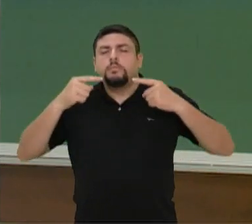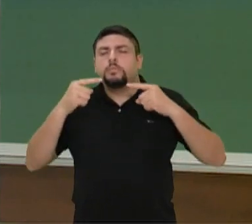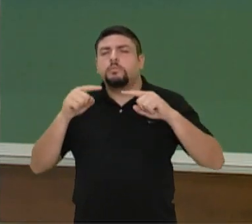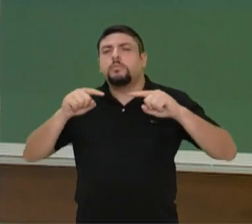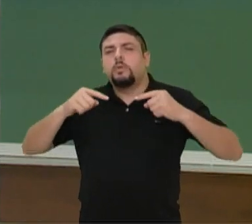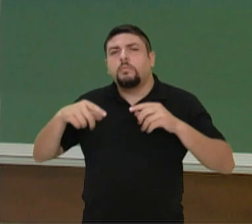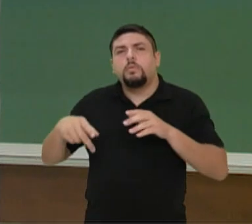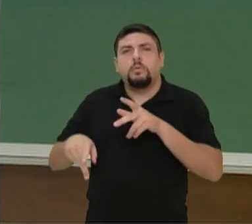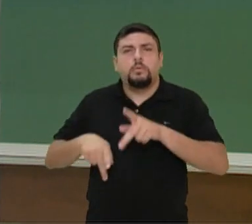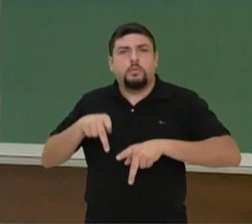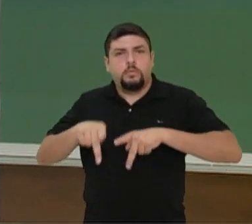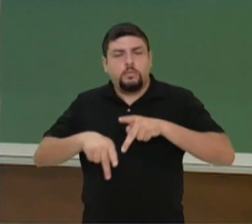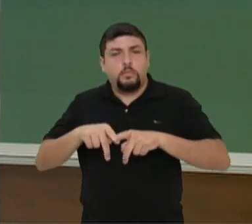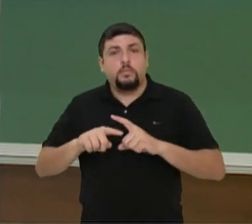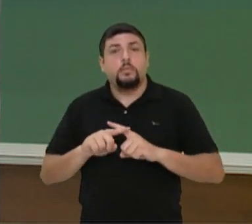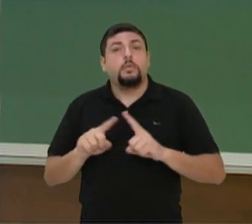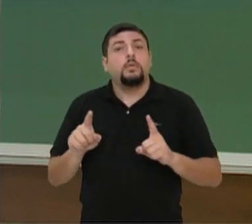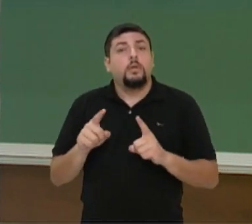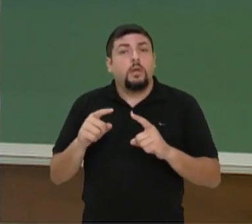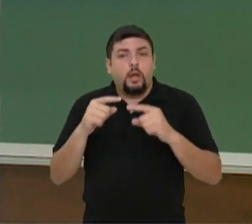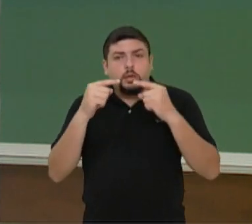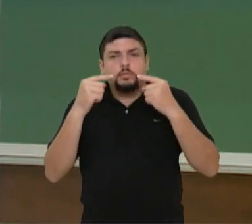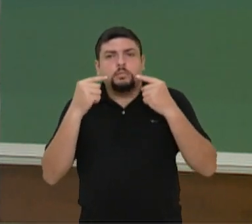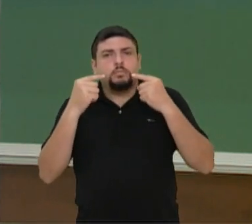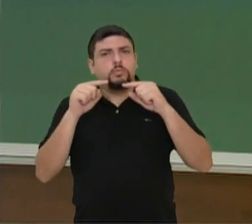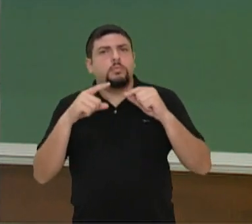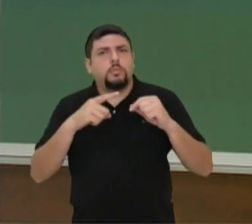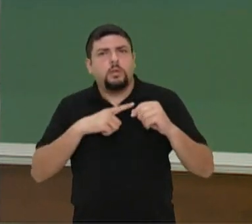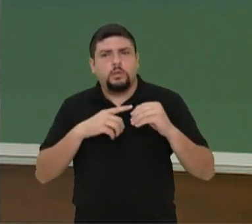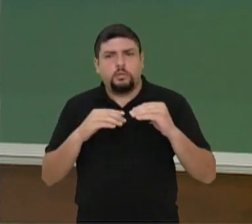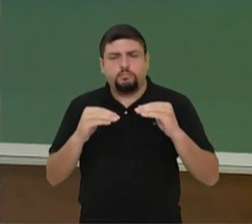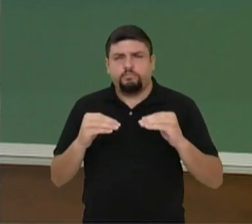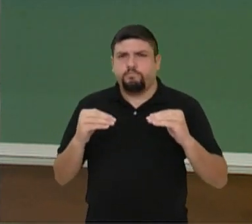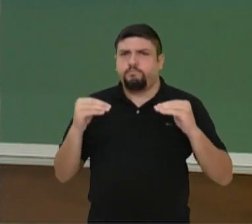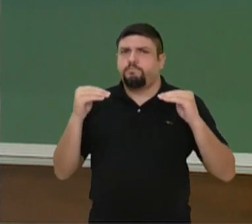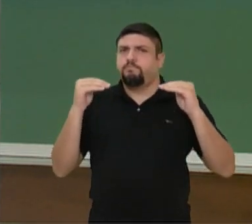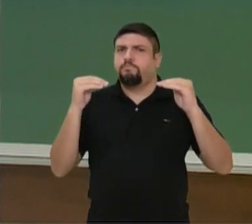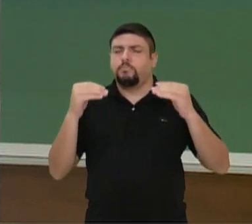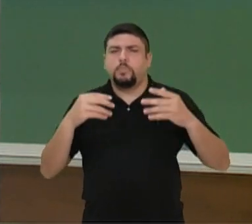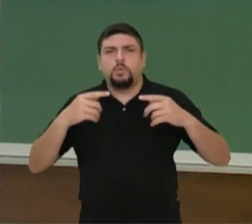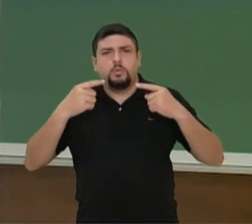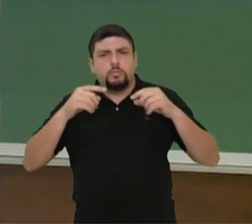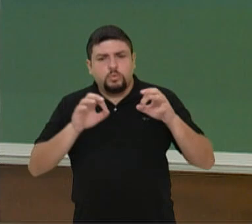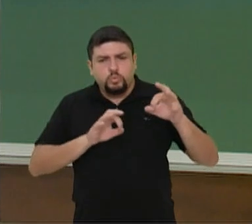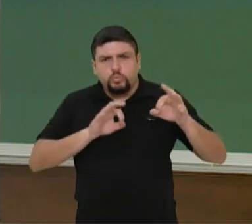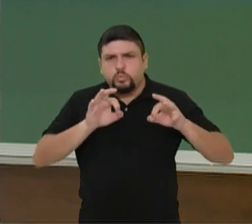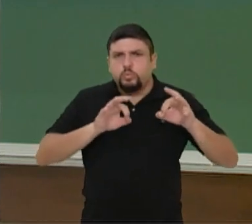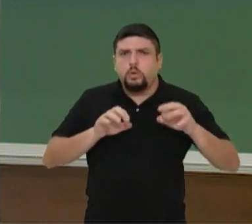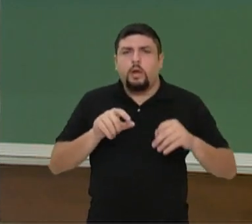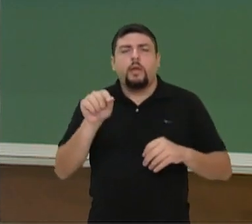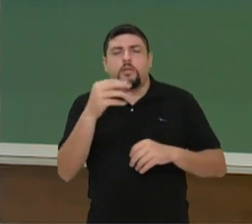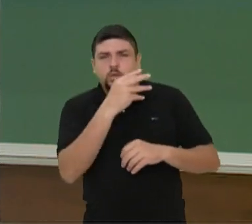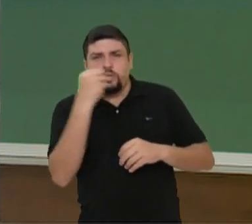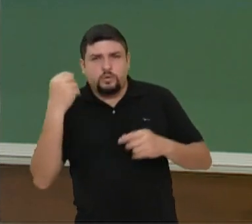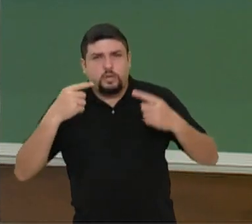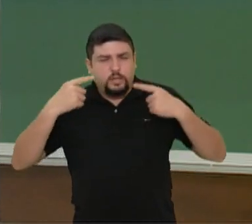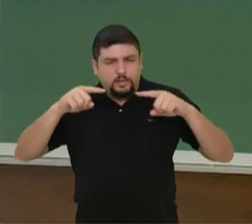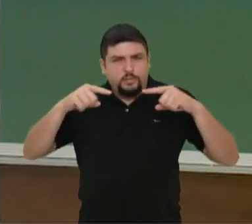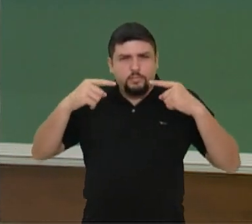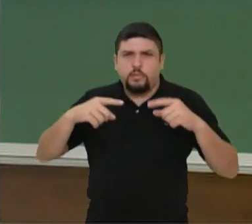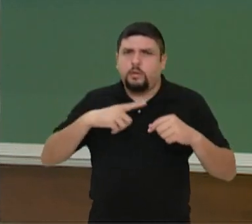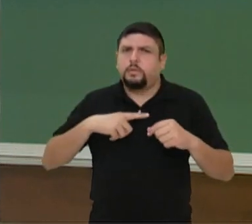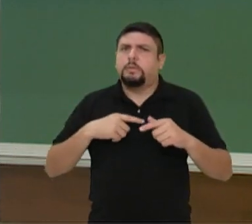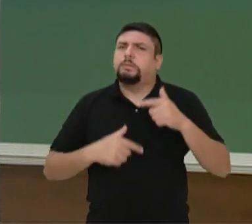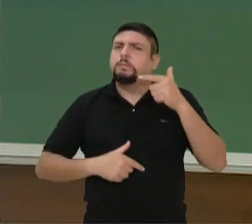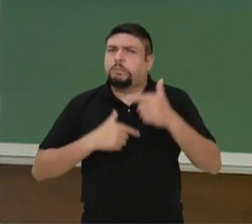popular, mas que não deixava de ter um alto nível de sofisticação, em especial a harmonia. Quem gosta de música aí, tem bastante trabalho